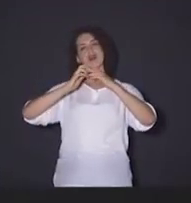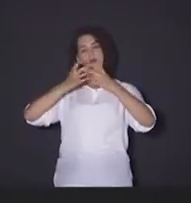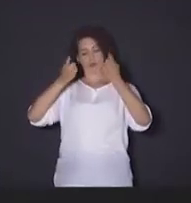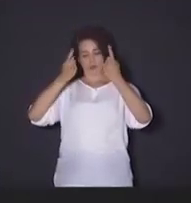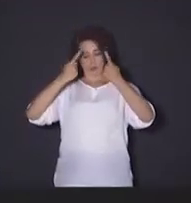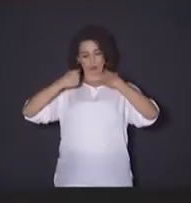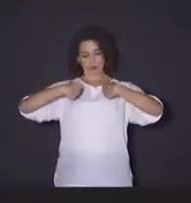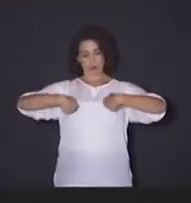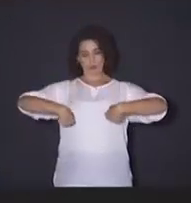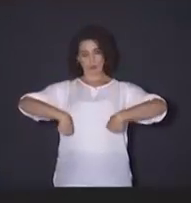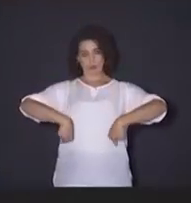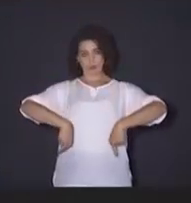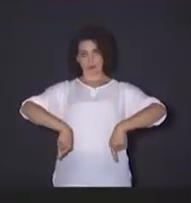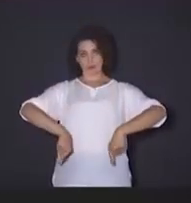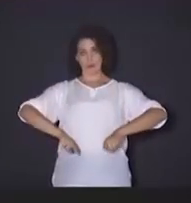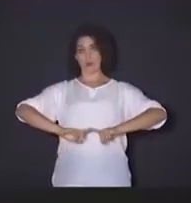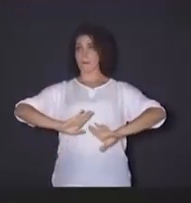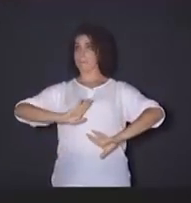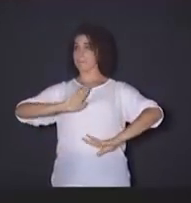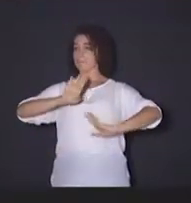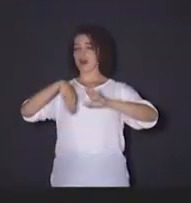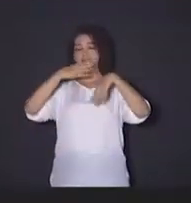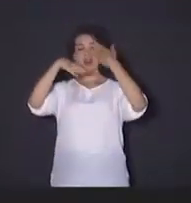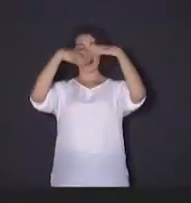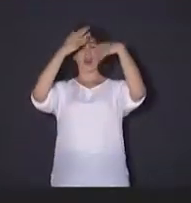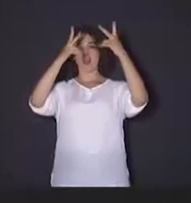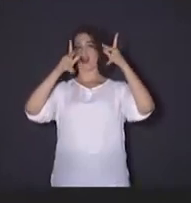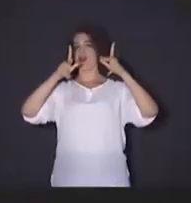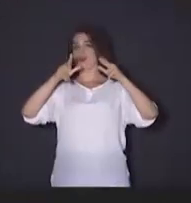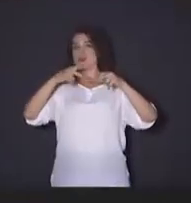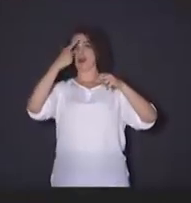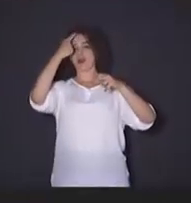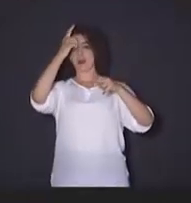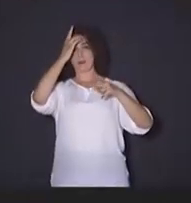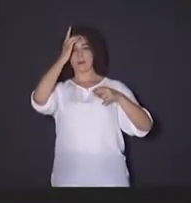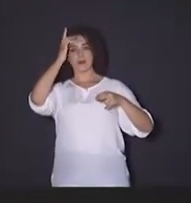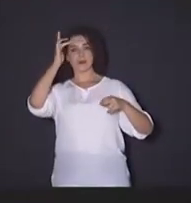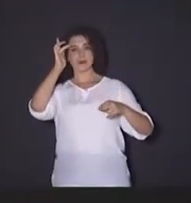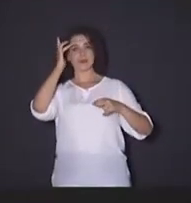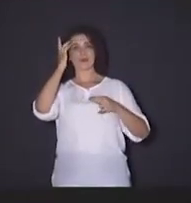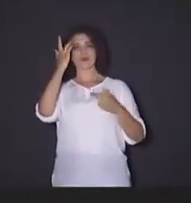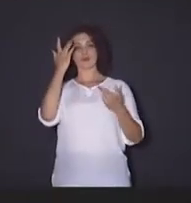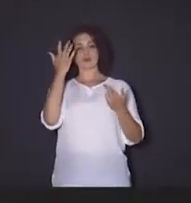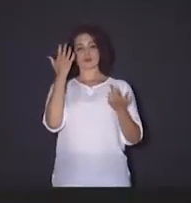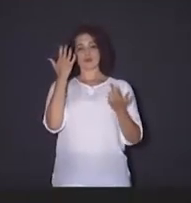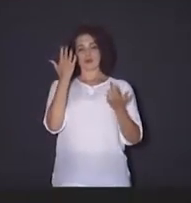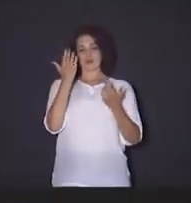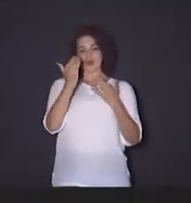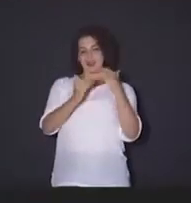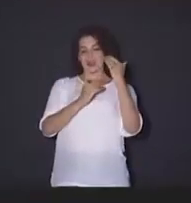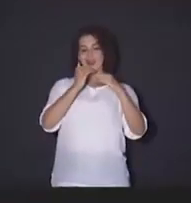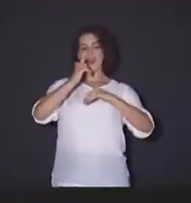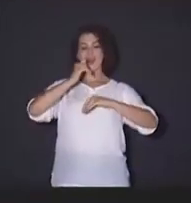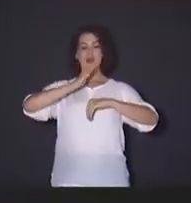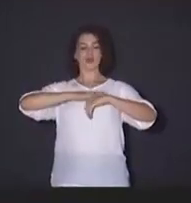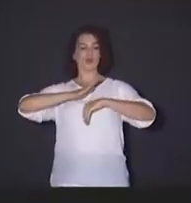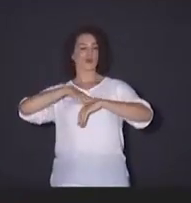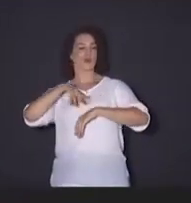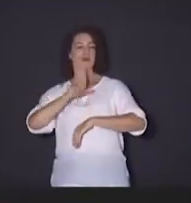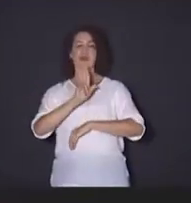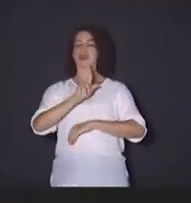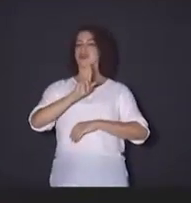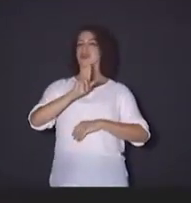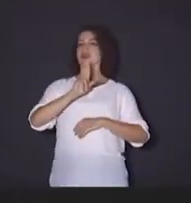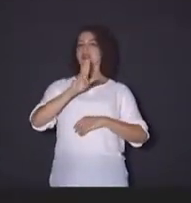a possibilidade, avança como indivíduo na construção de sua autonomia, de cidadania, etc. Você,